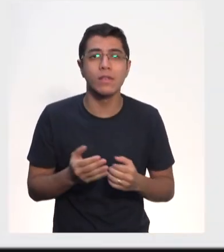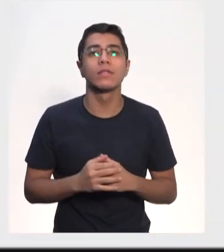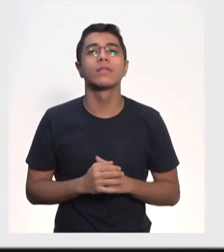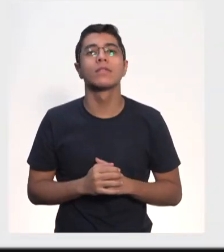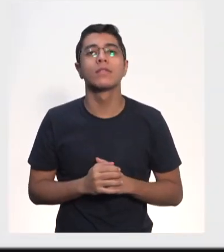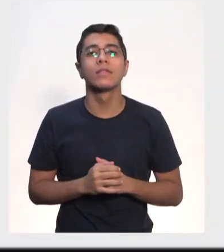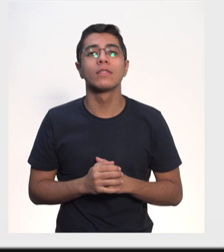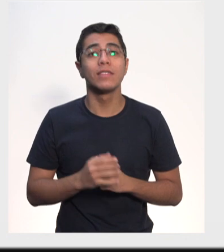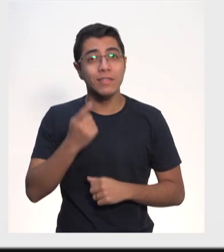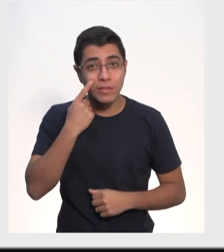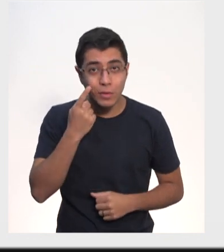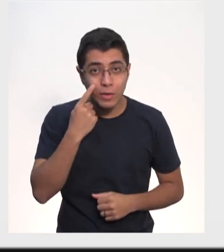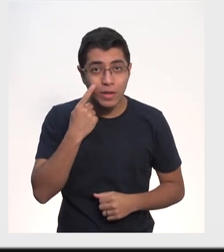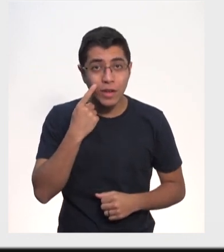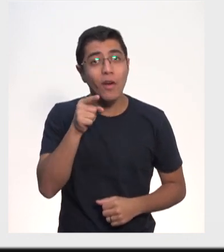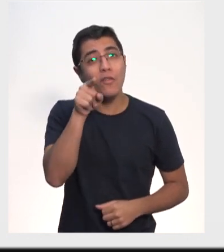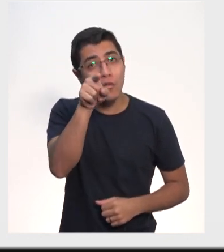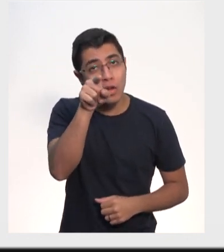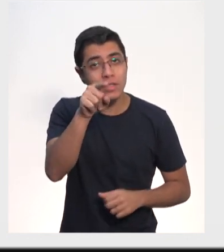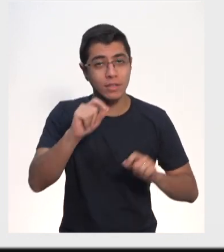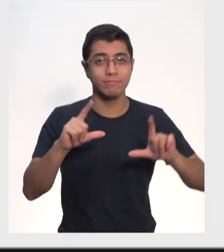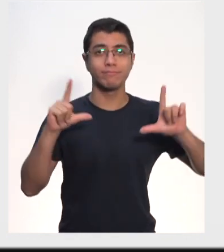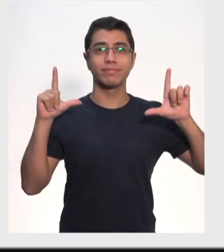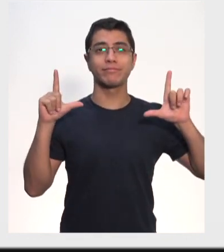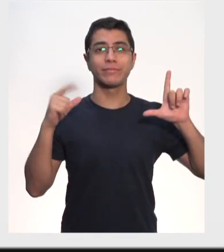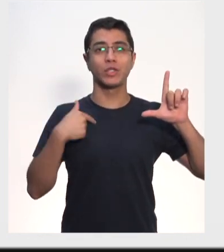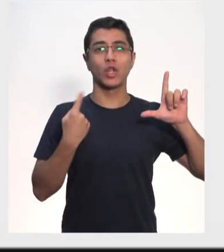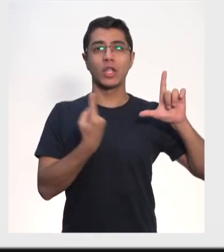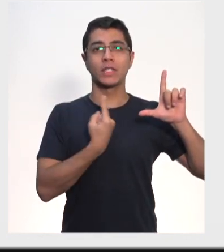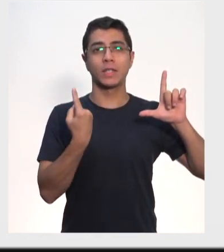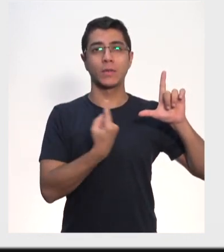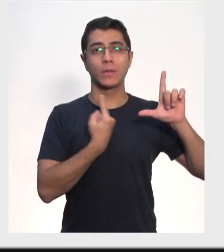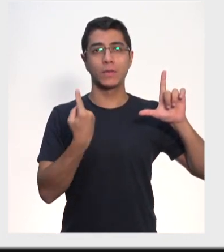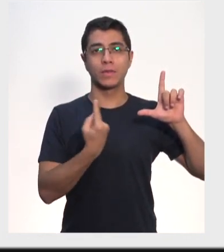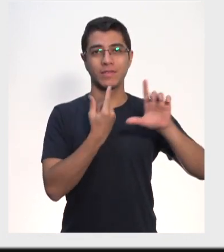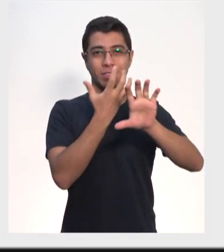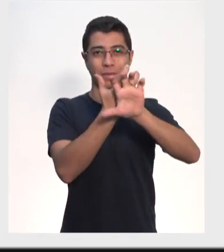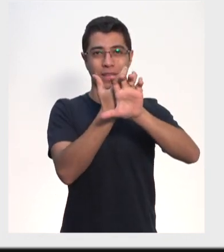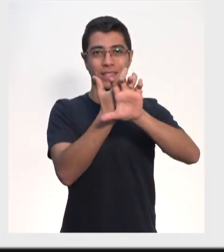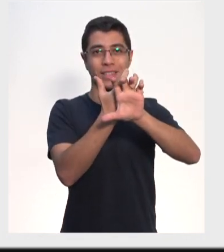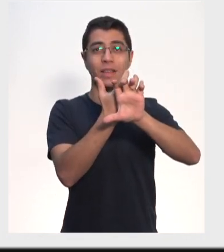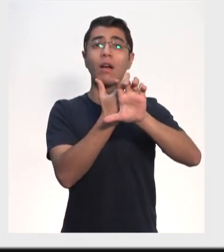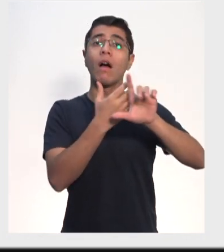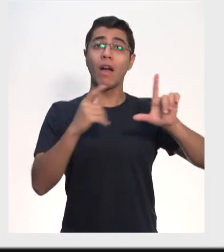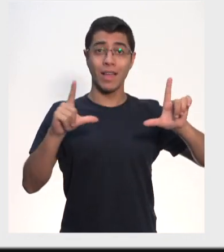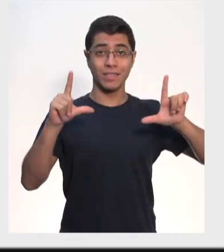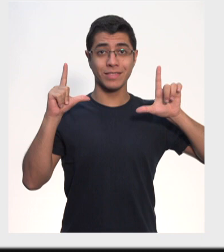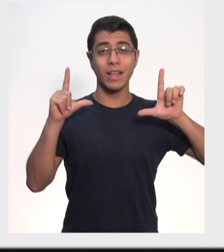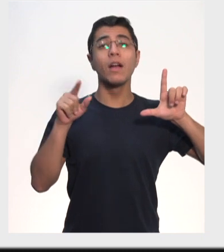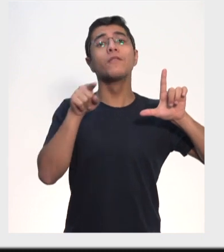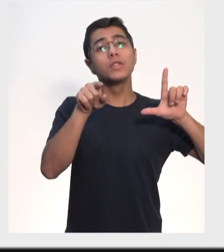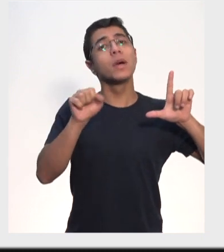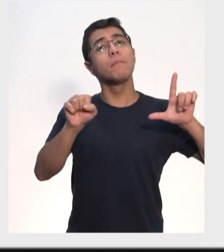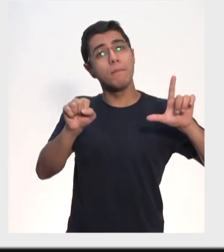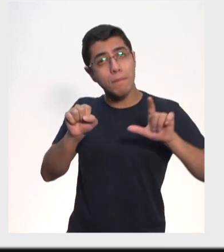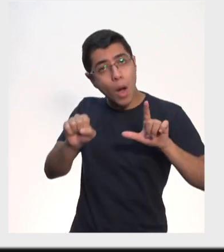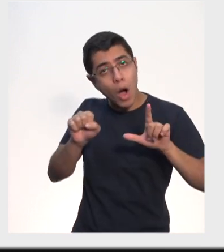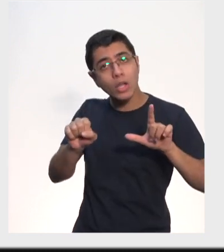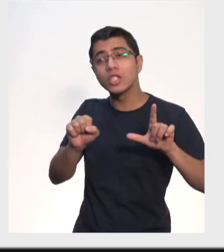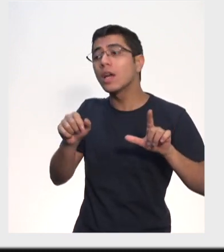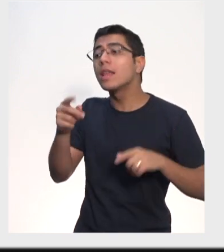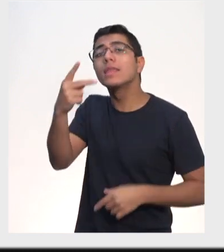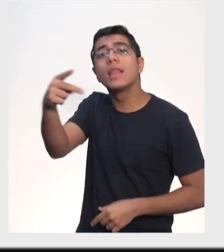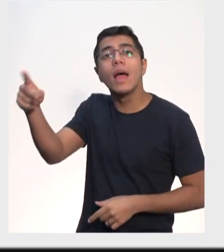Veja, você está sozinho nesta videochamada. Aqui você pode adicionar o e-mail das pessoas que você quer convidar